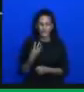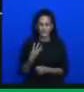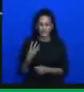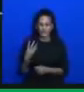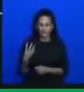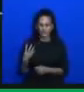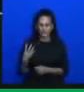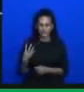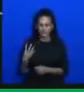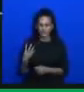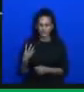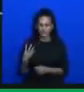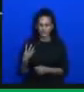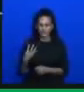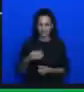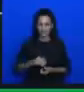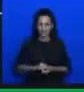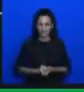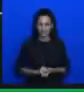44.